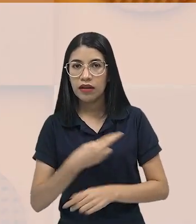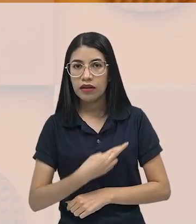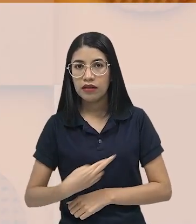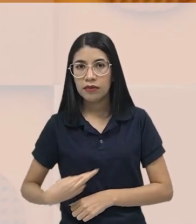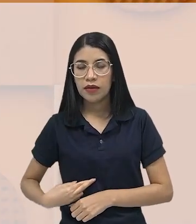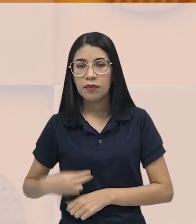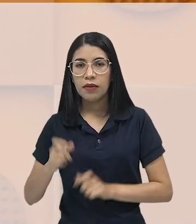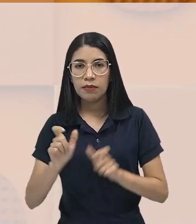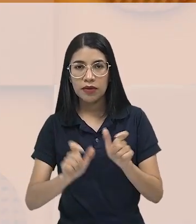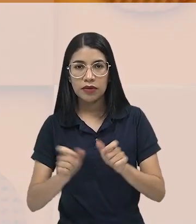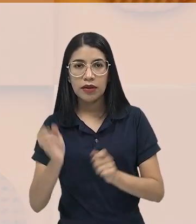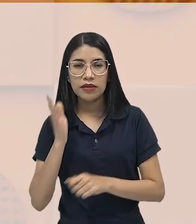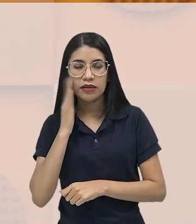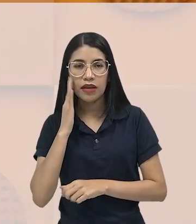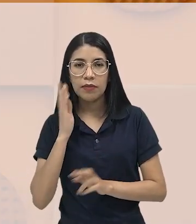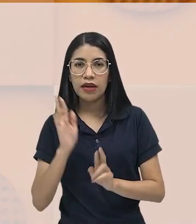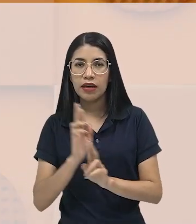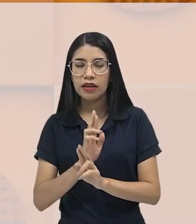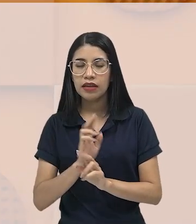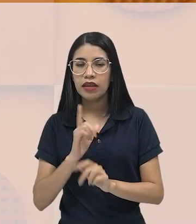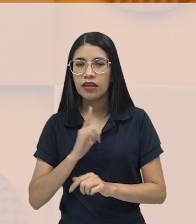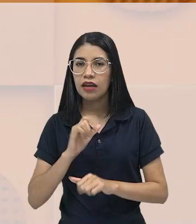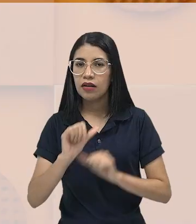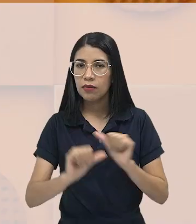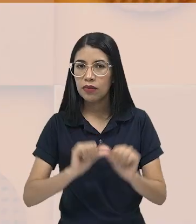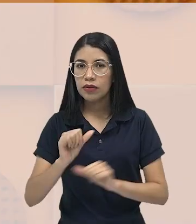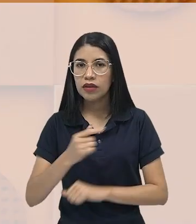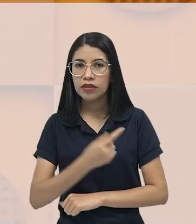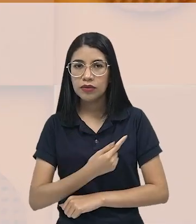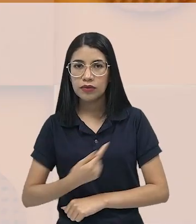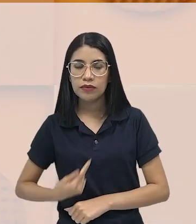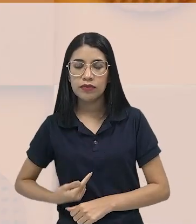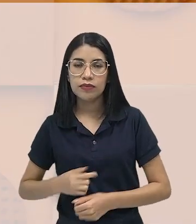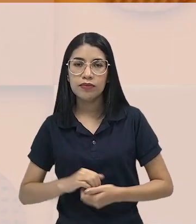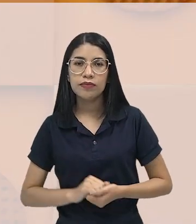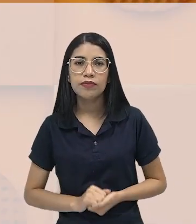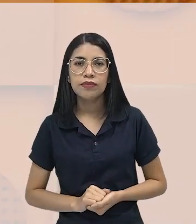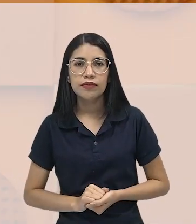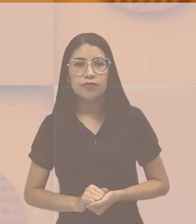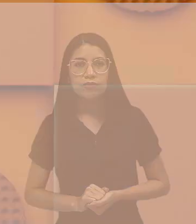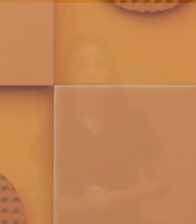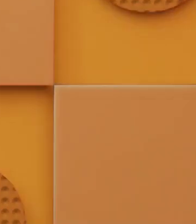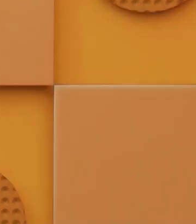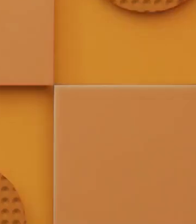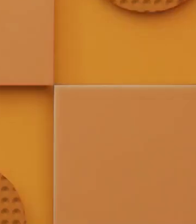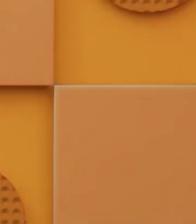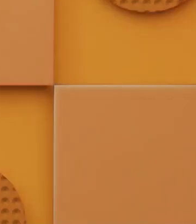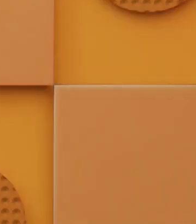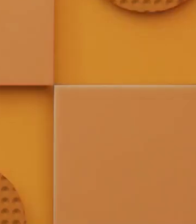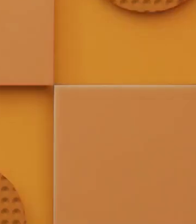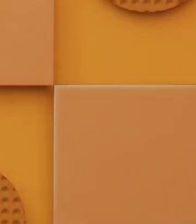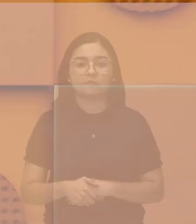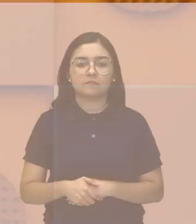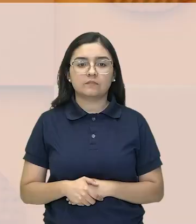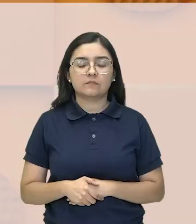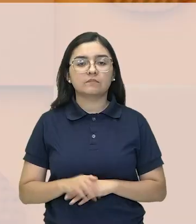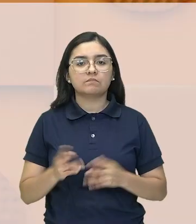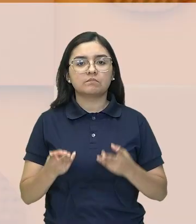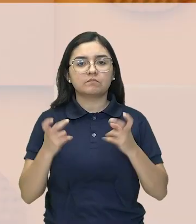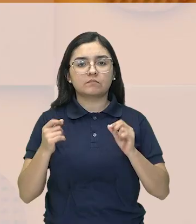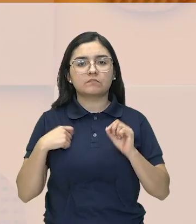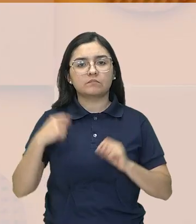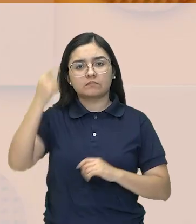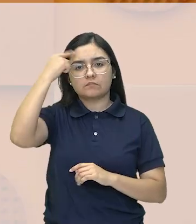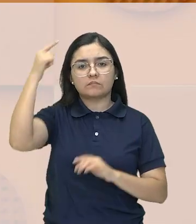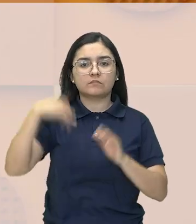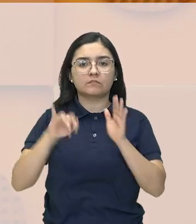pessoas associem que houve uma mudança de governo. Então percebam que essa ideia de identidade, de pertencimento, ela é uma ideia